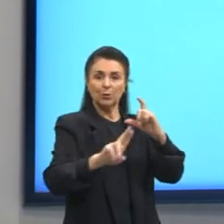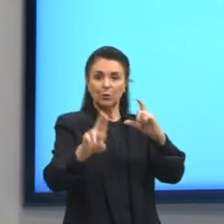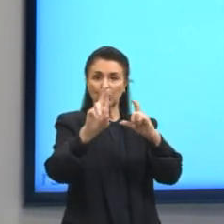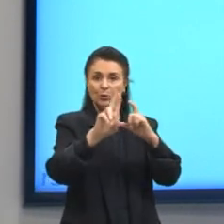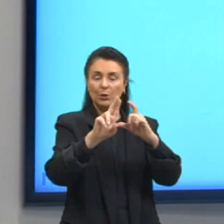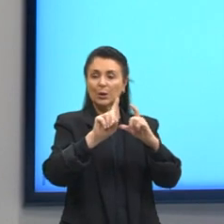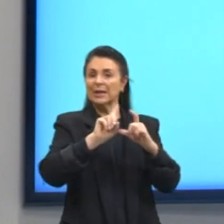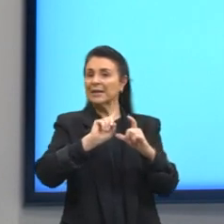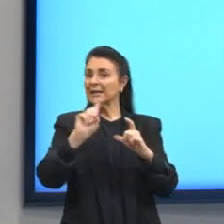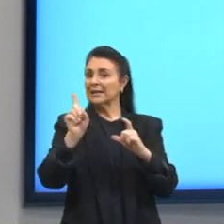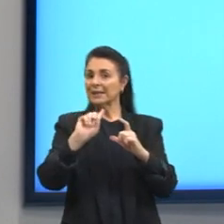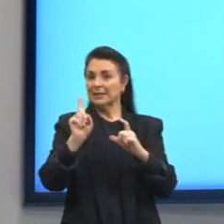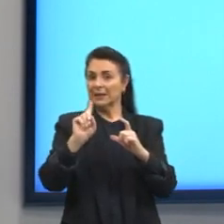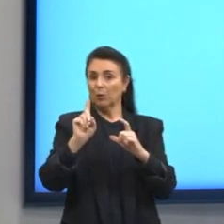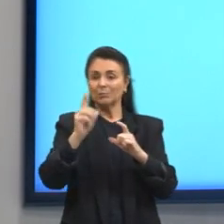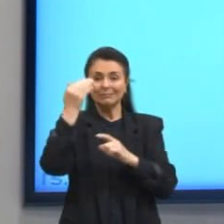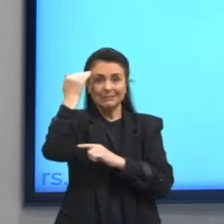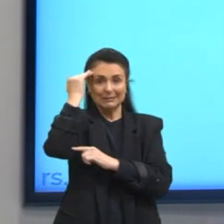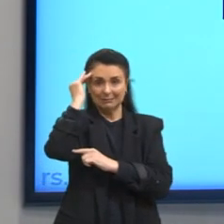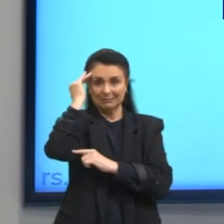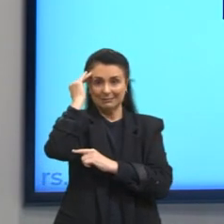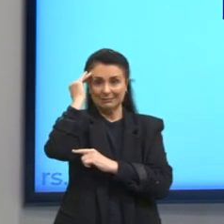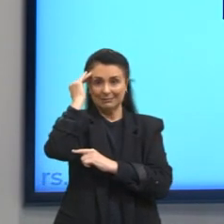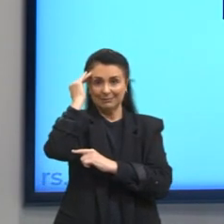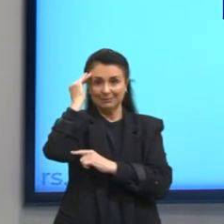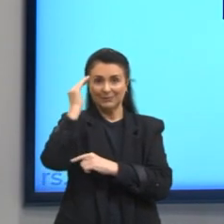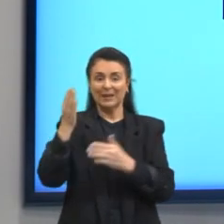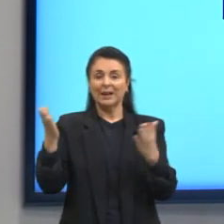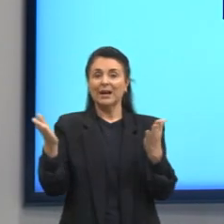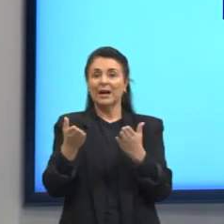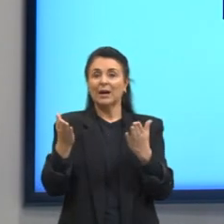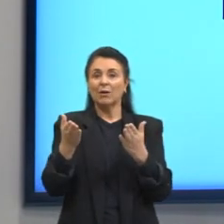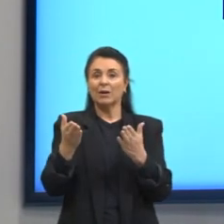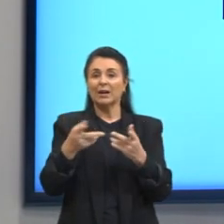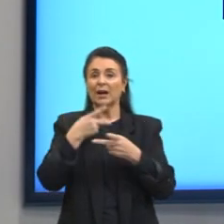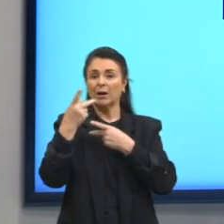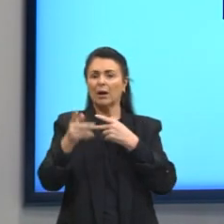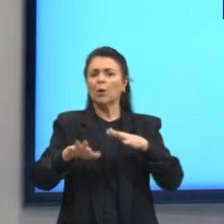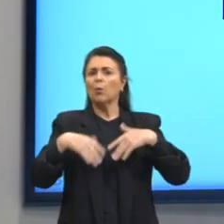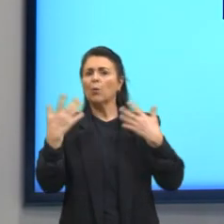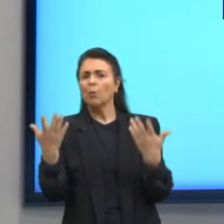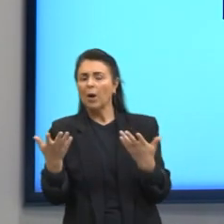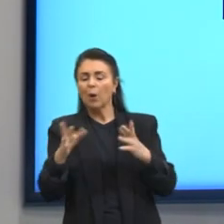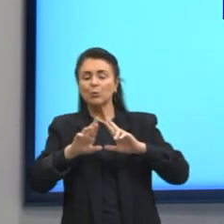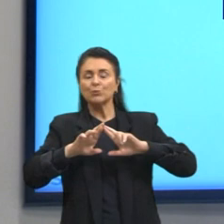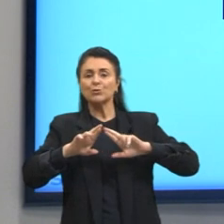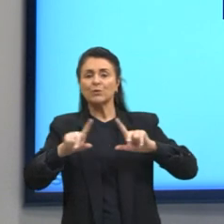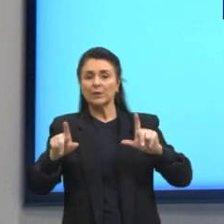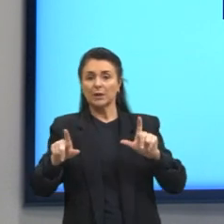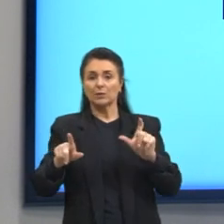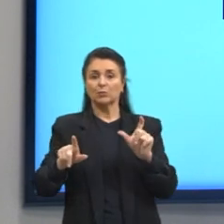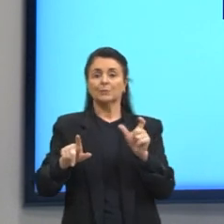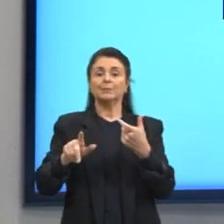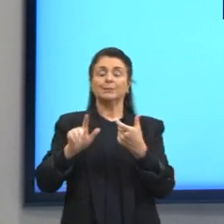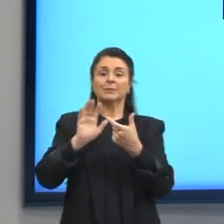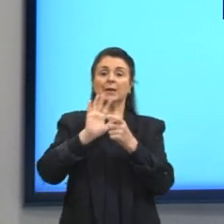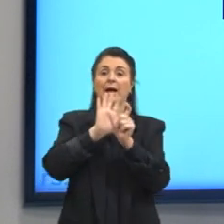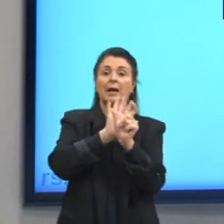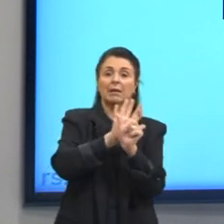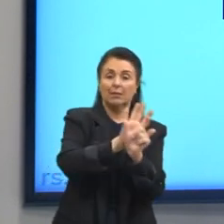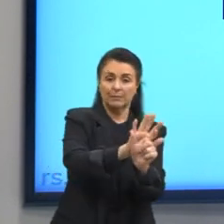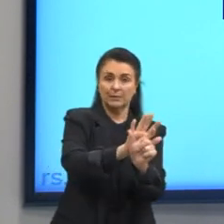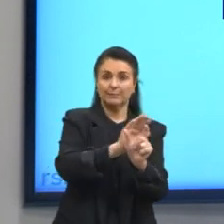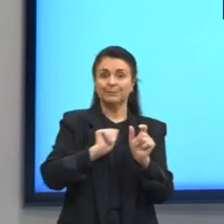que não se repete tá e qual a diferença entre a elipse e